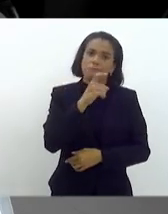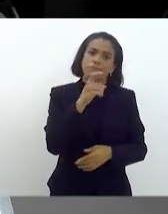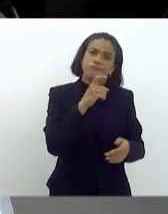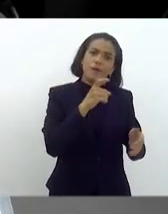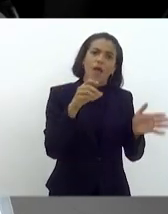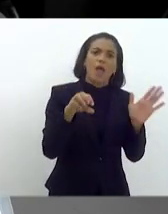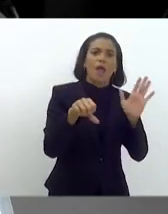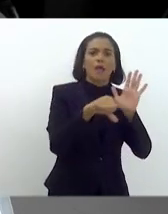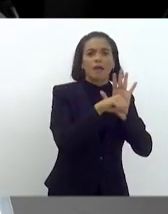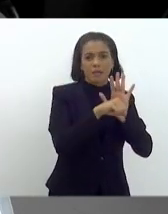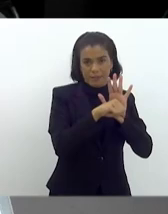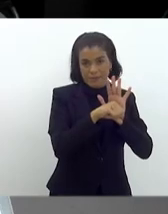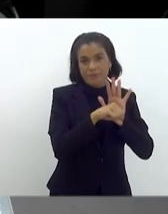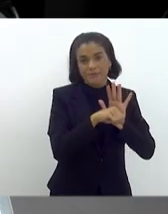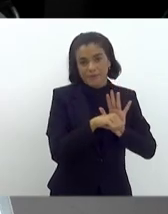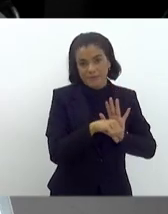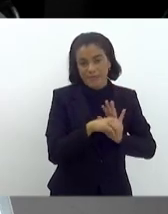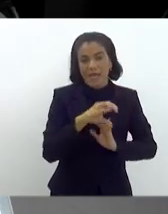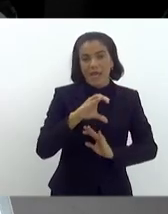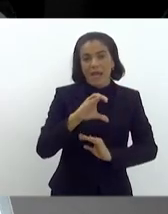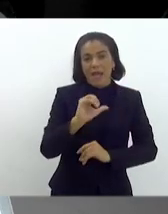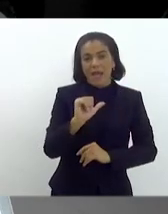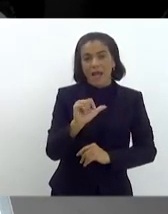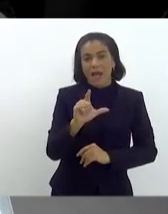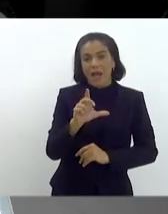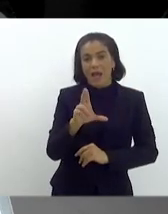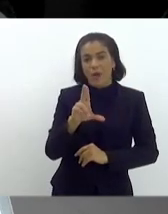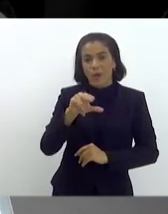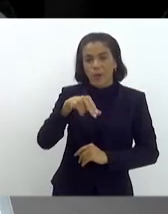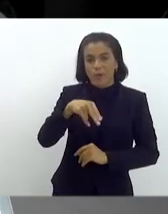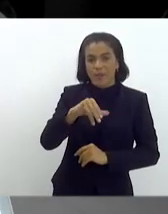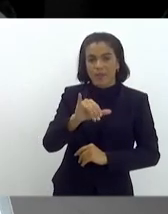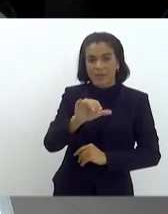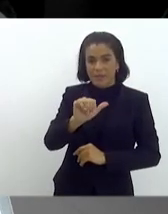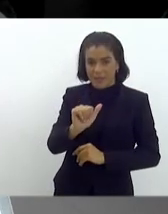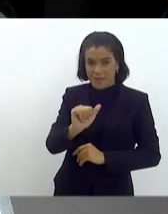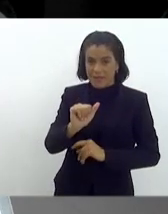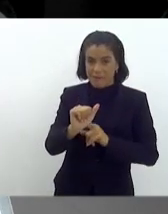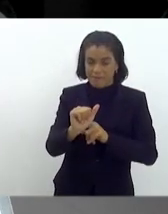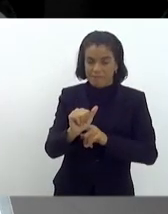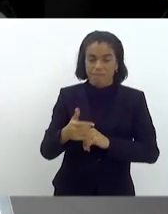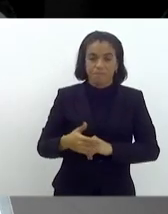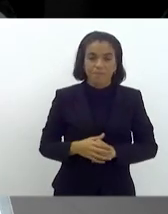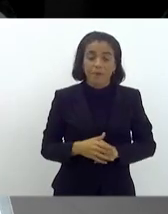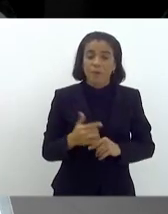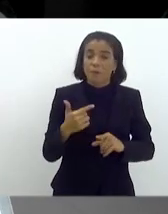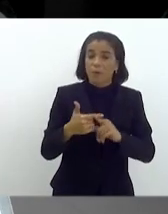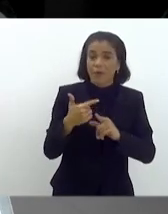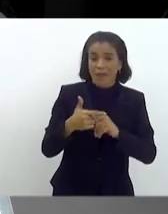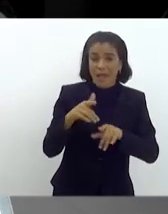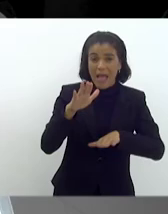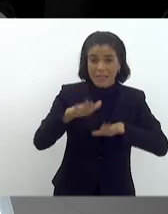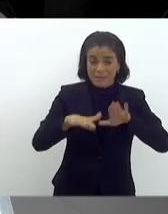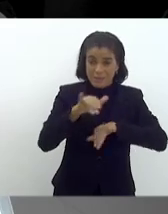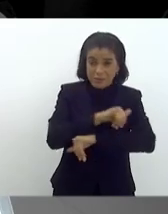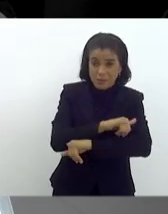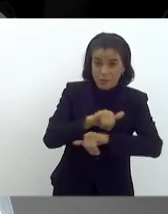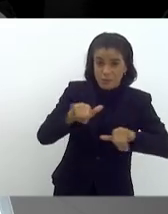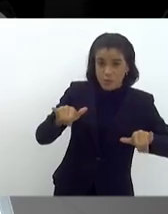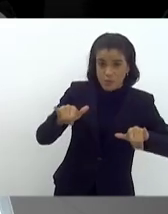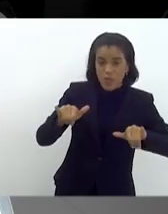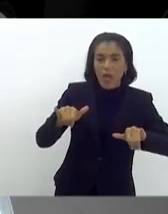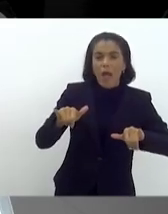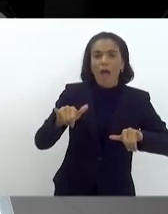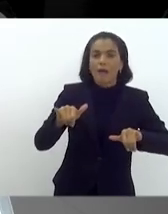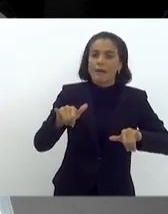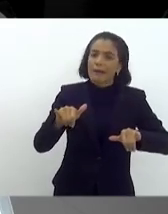pelo menos pelo que eu observo no âmbito da Polícia Civil é se noticiar esses casos porque às vezes quando a gente noticia a gente